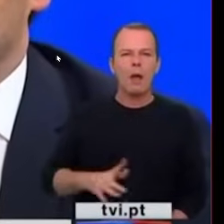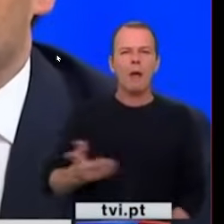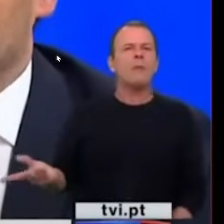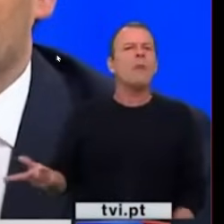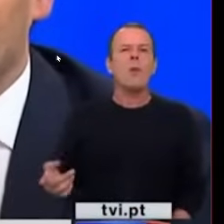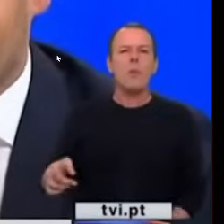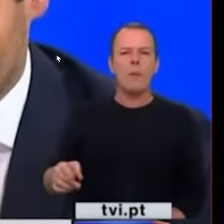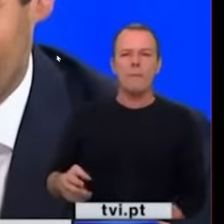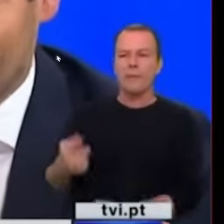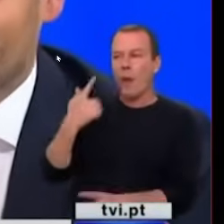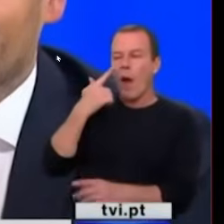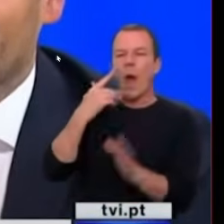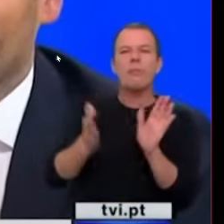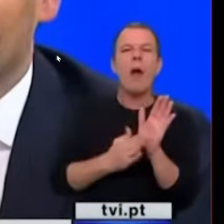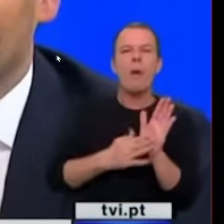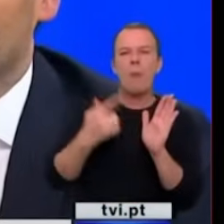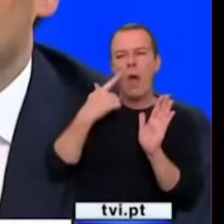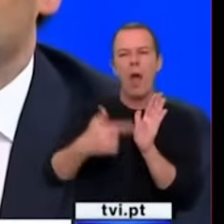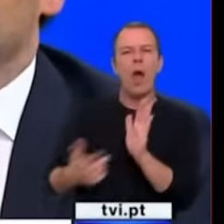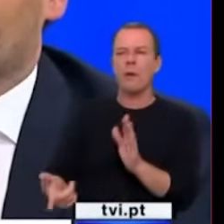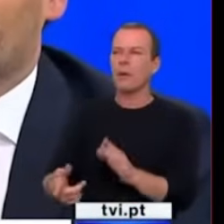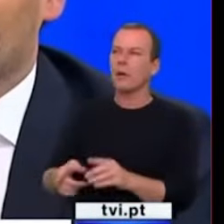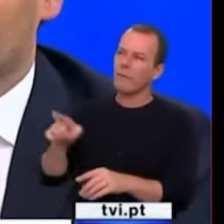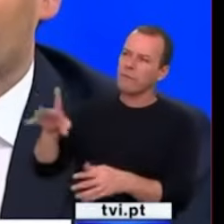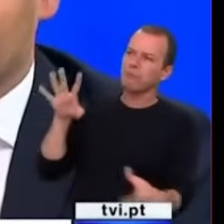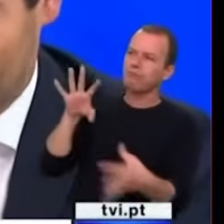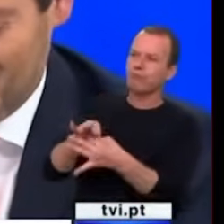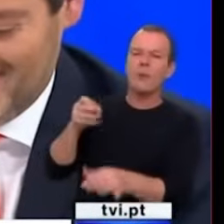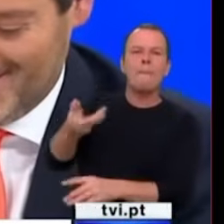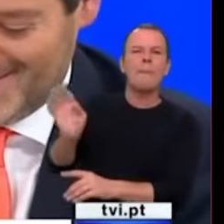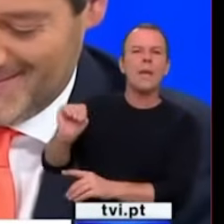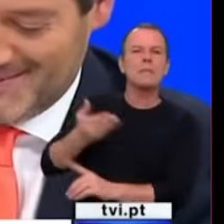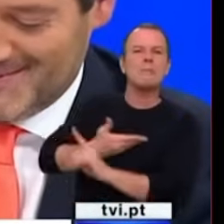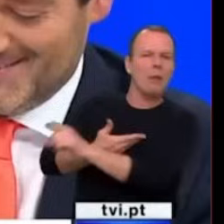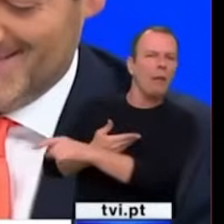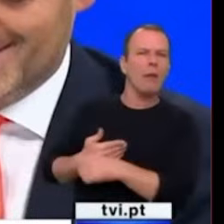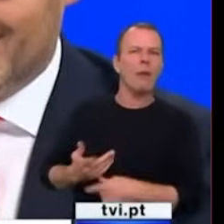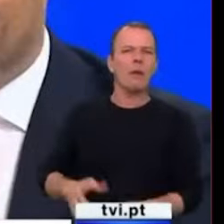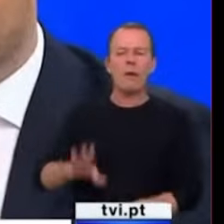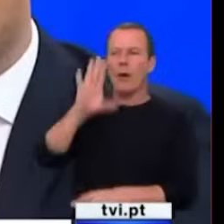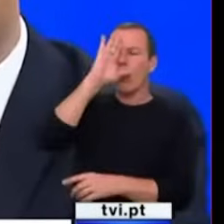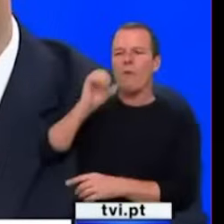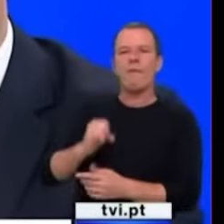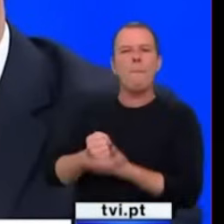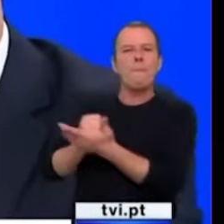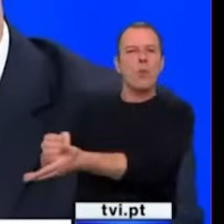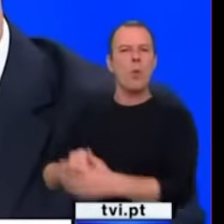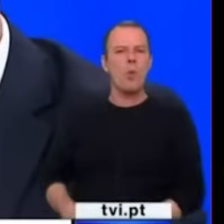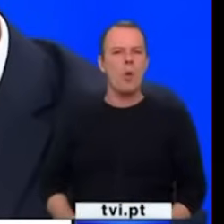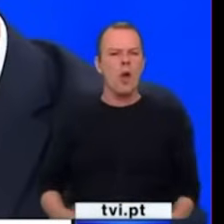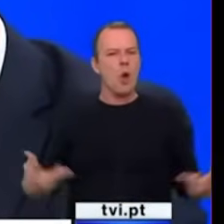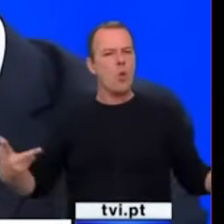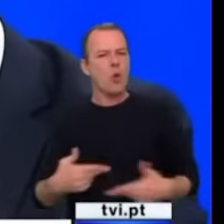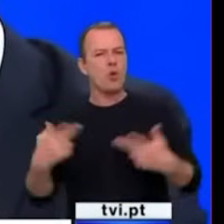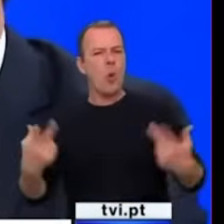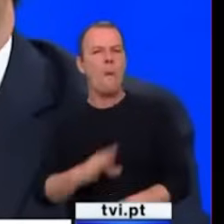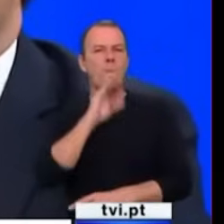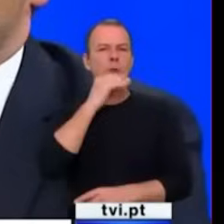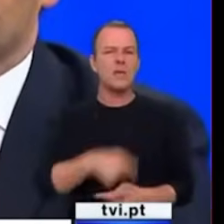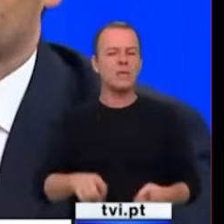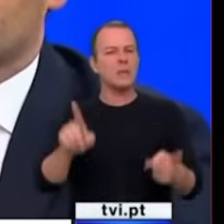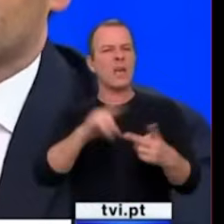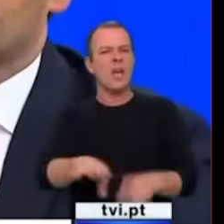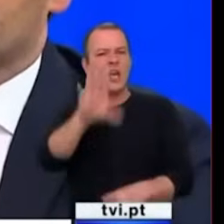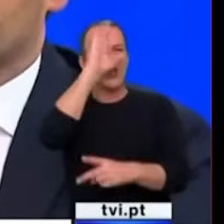est aqui estava e era e era do PSD apoiava apoiava o governo cortou os polícias cortou os trabalhadores do Estado